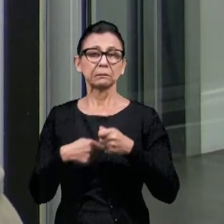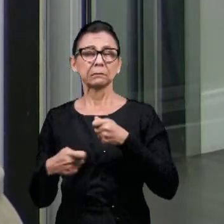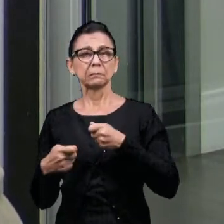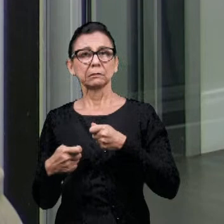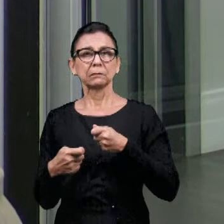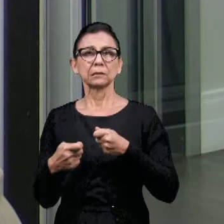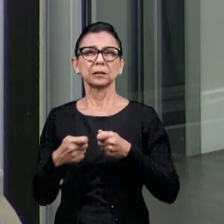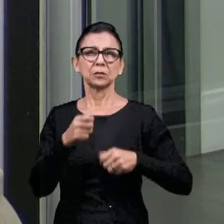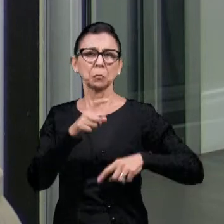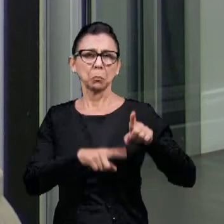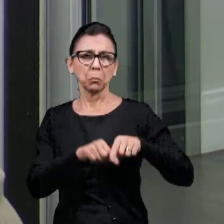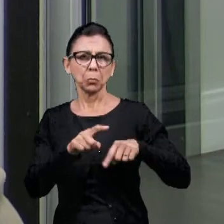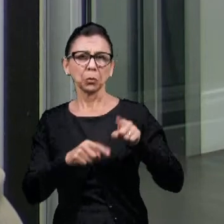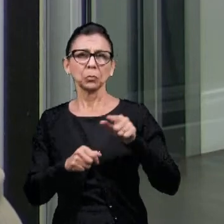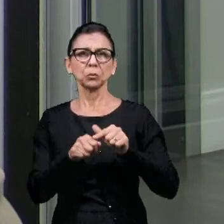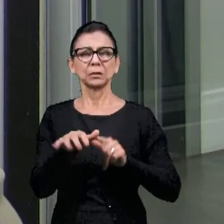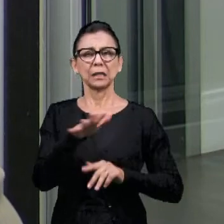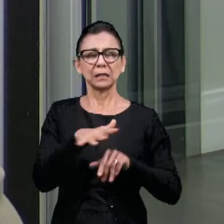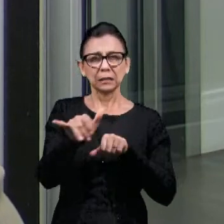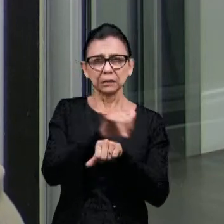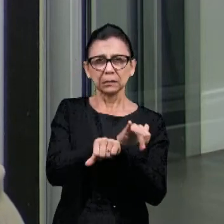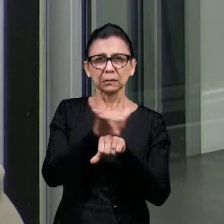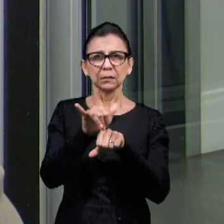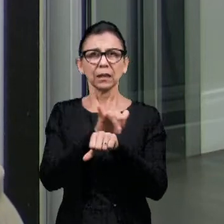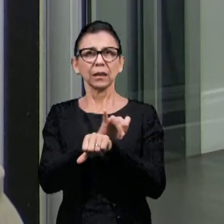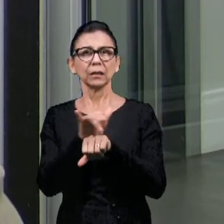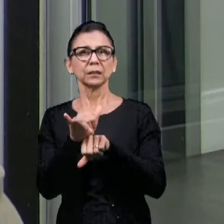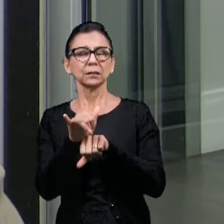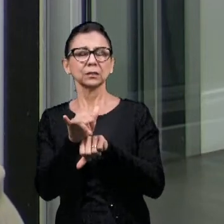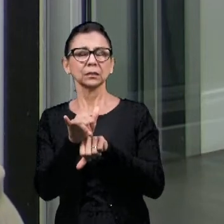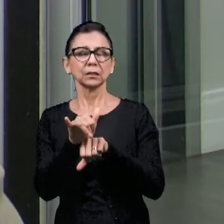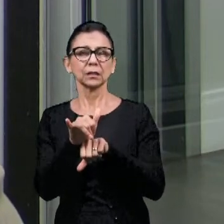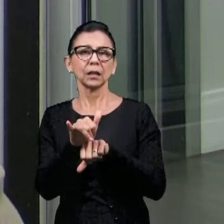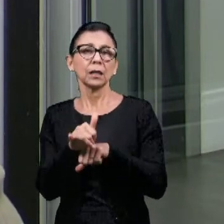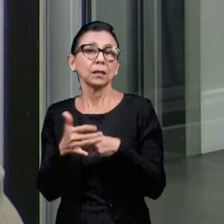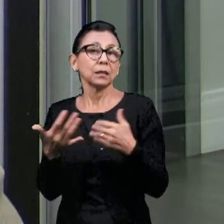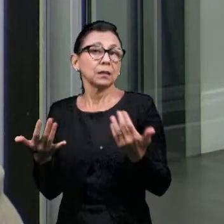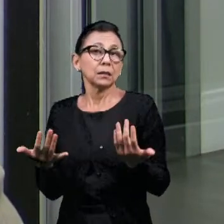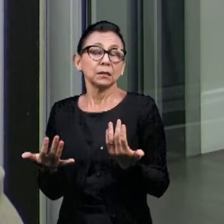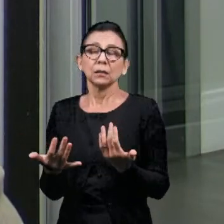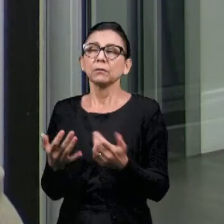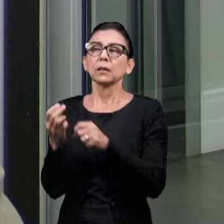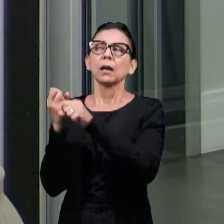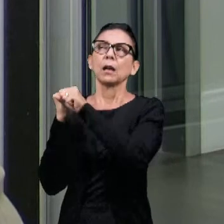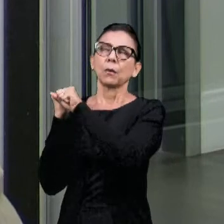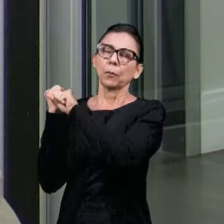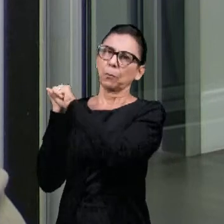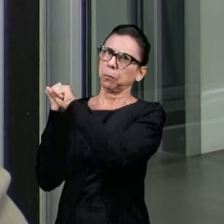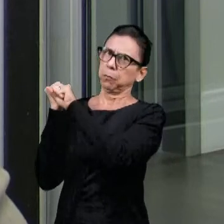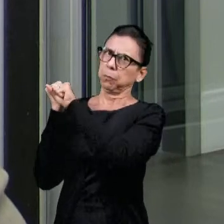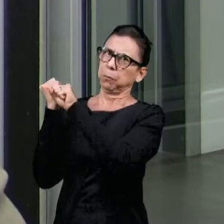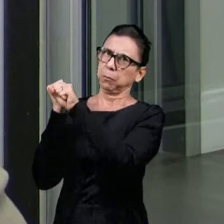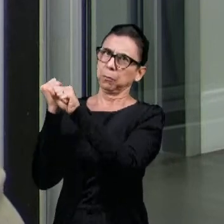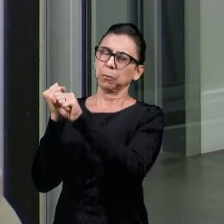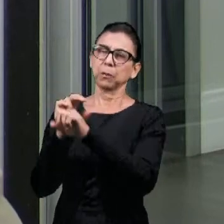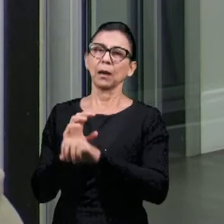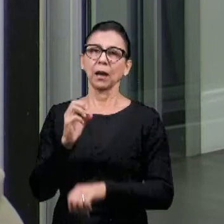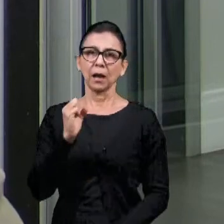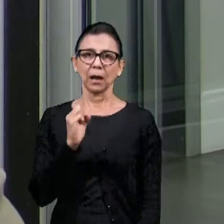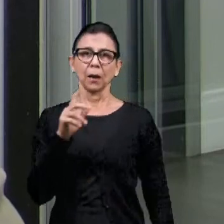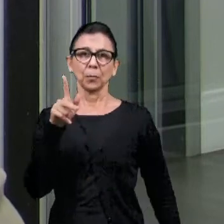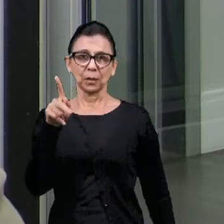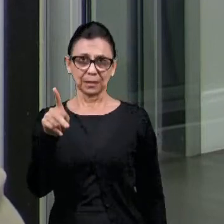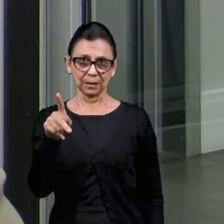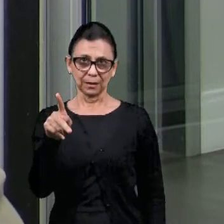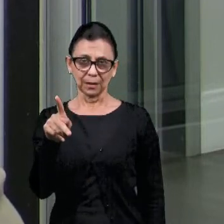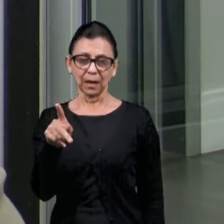de produtos, essa área estratégica. Então, eu fiquei esses anos todos, aposentei, continuei